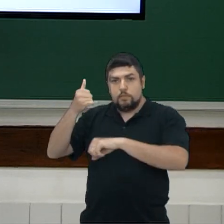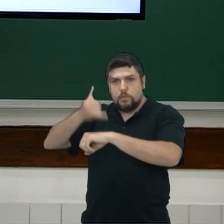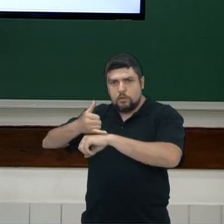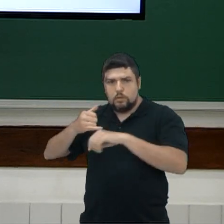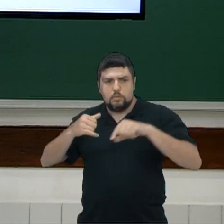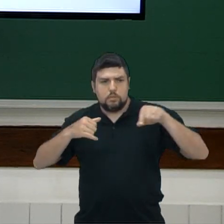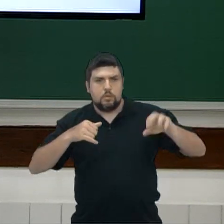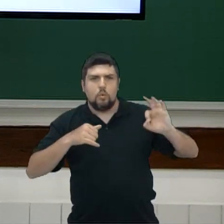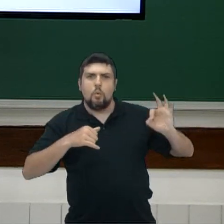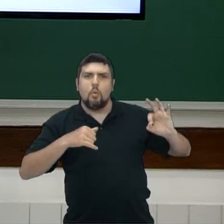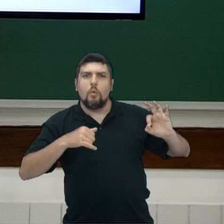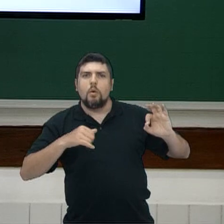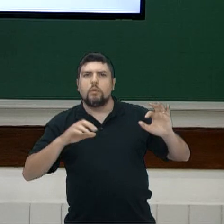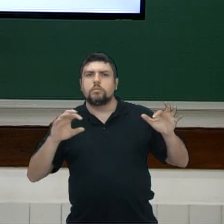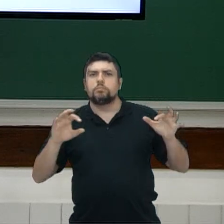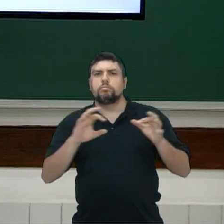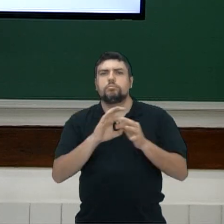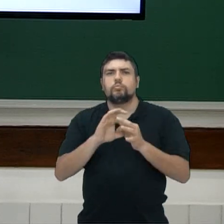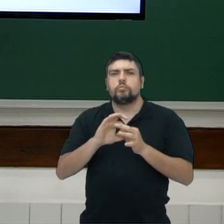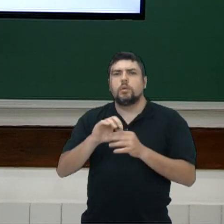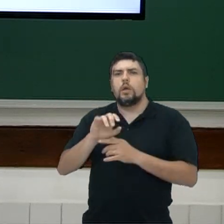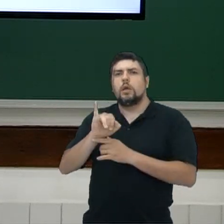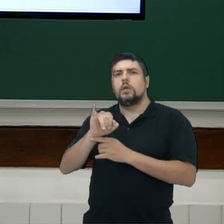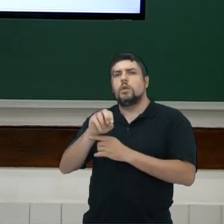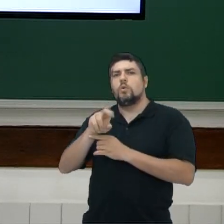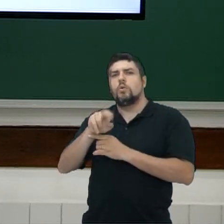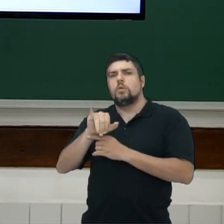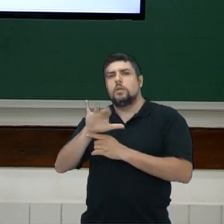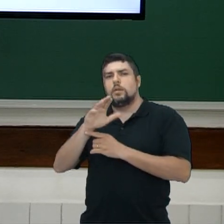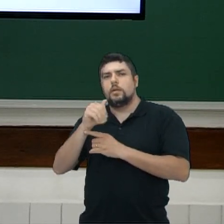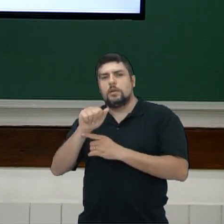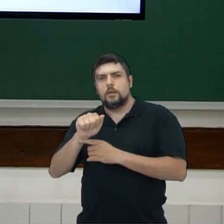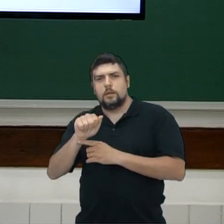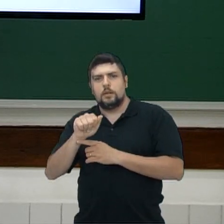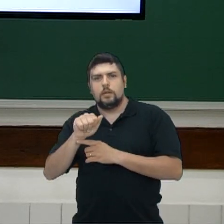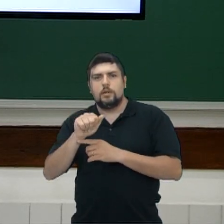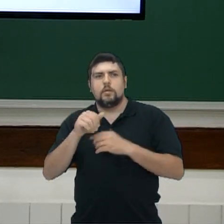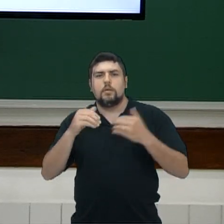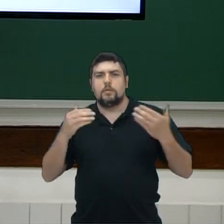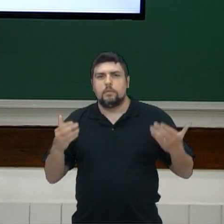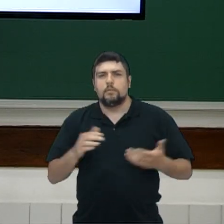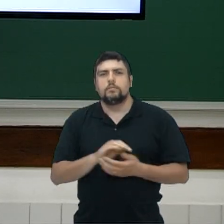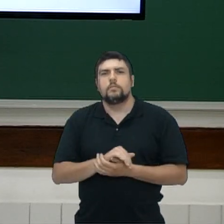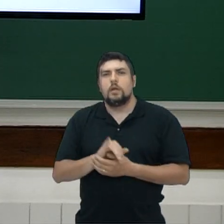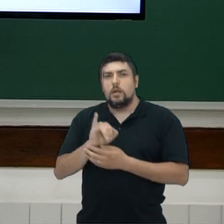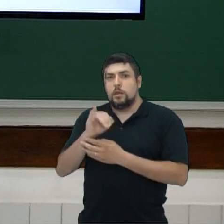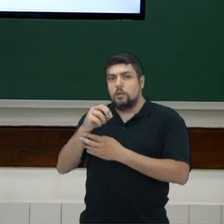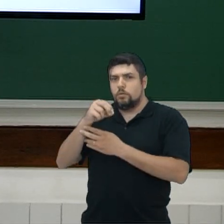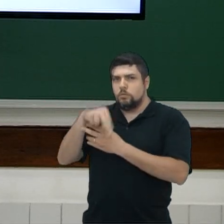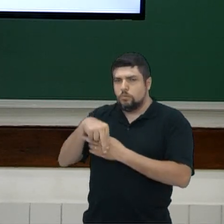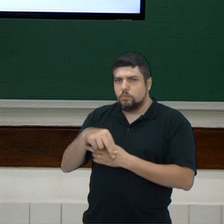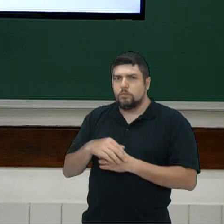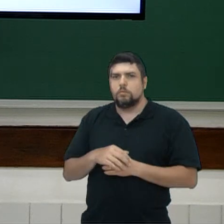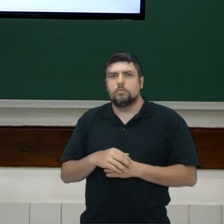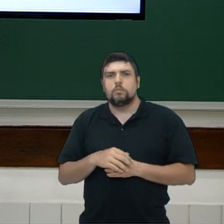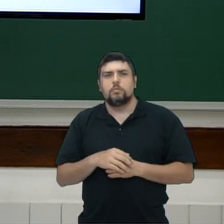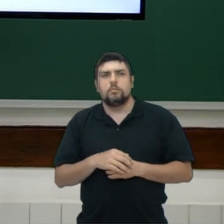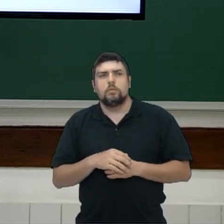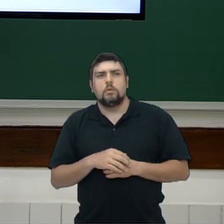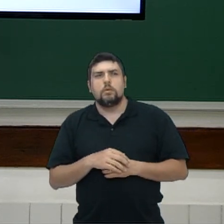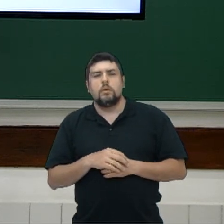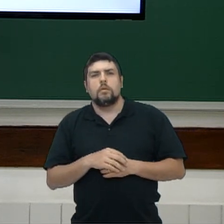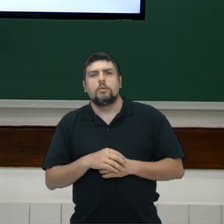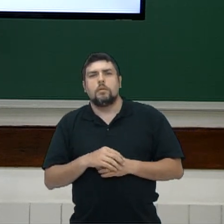ligação iônica. Ligação iônica envolve íons, beleza? Iodo